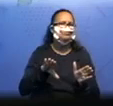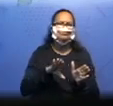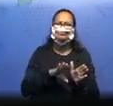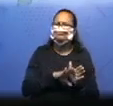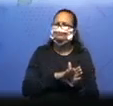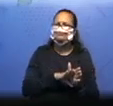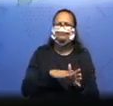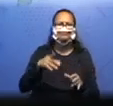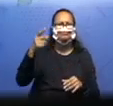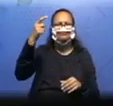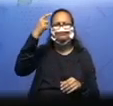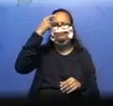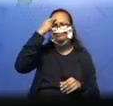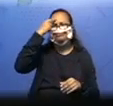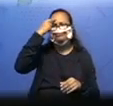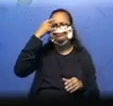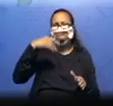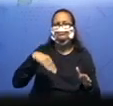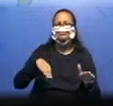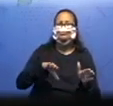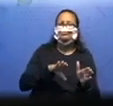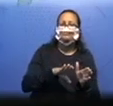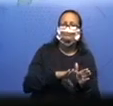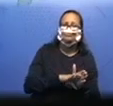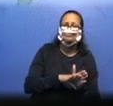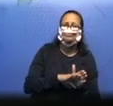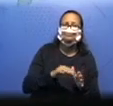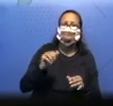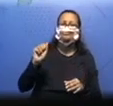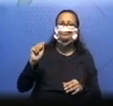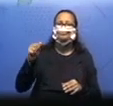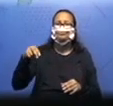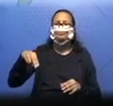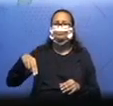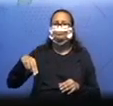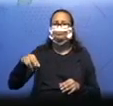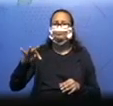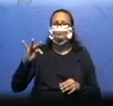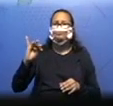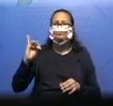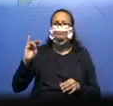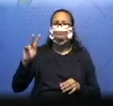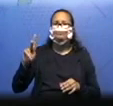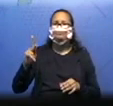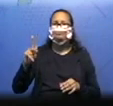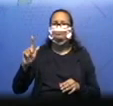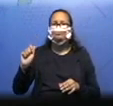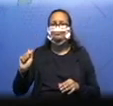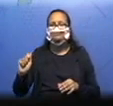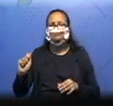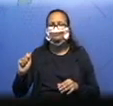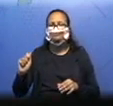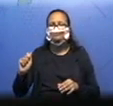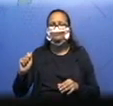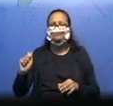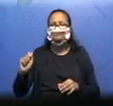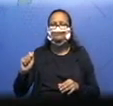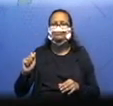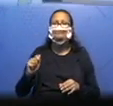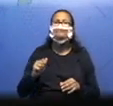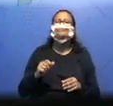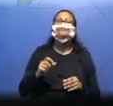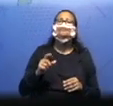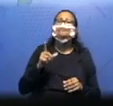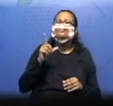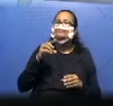E ele não chegou às Índias, ele chegou às Antilhas, que são essas ilhas que estão entre aqui, ó,